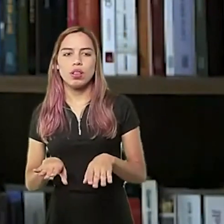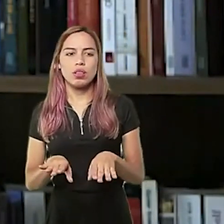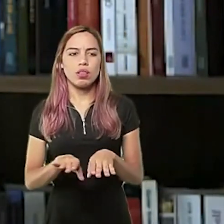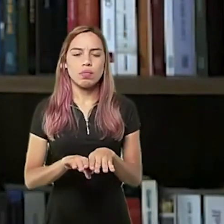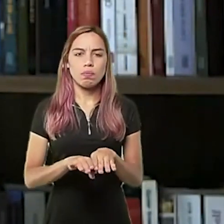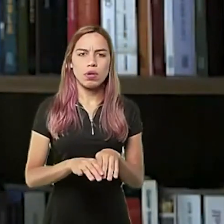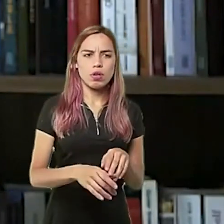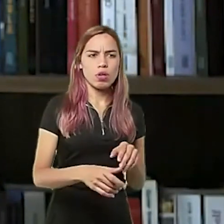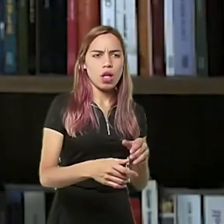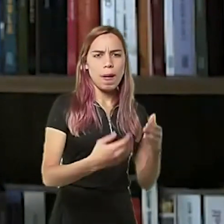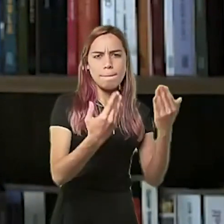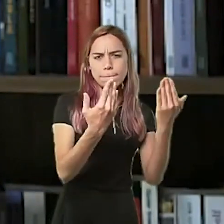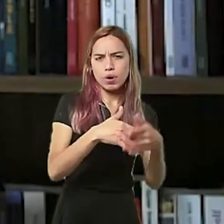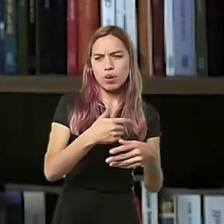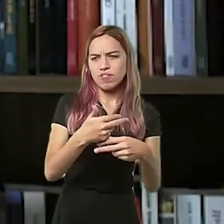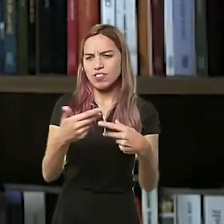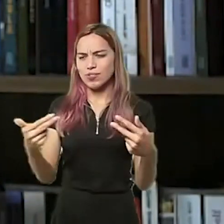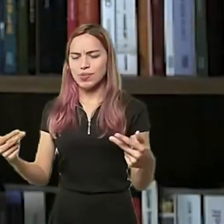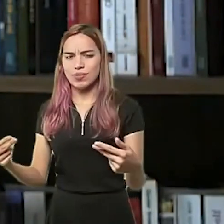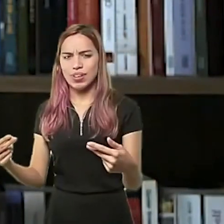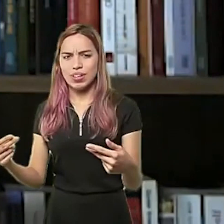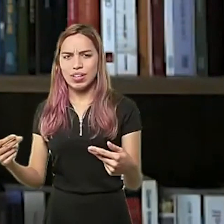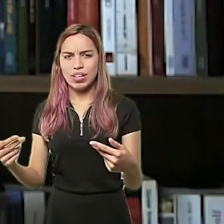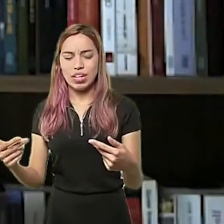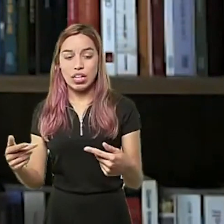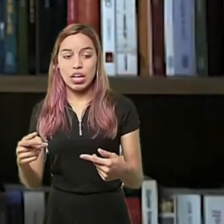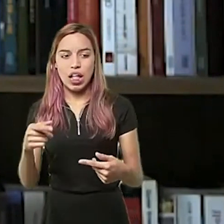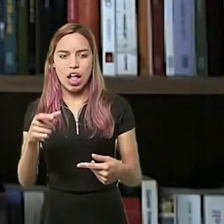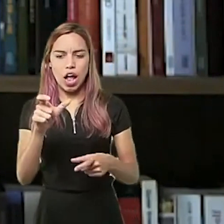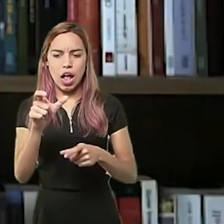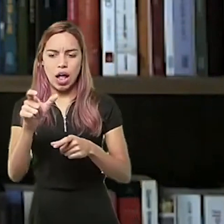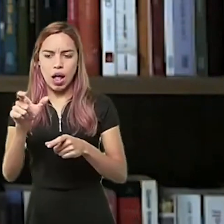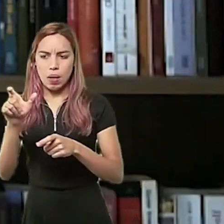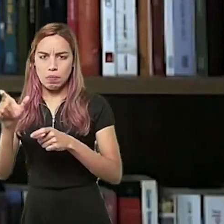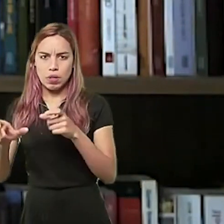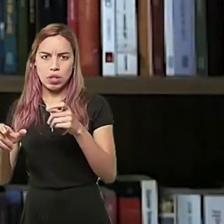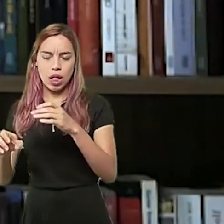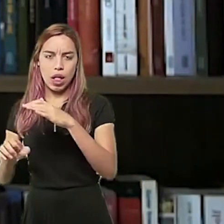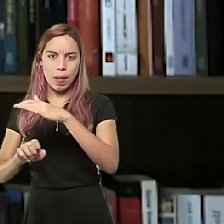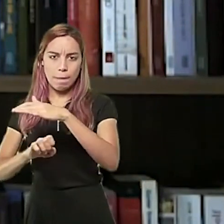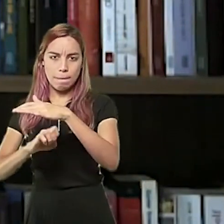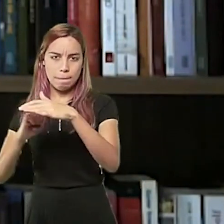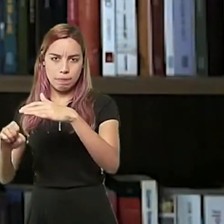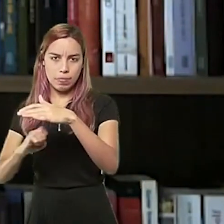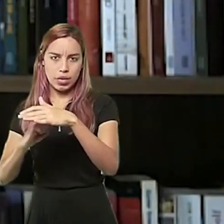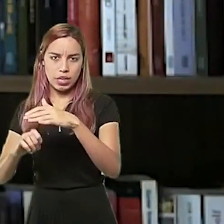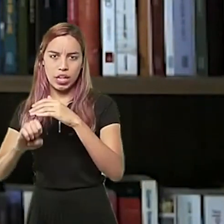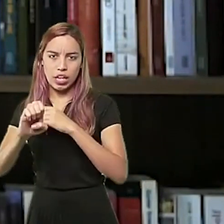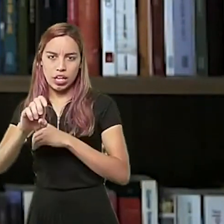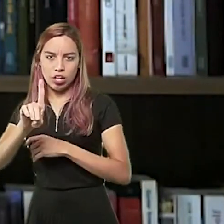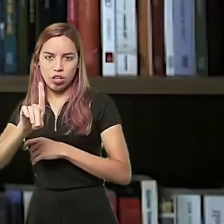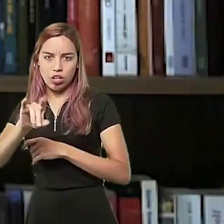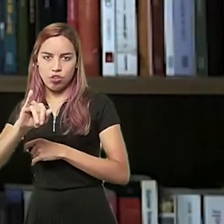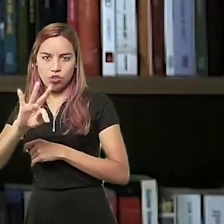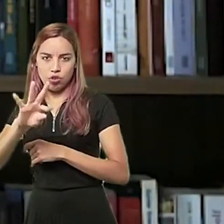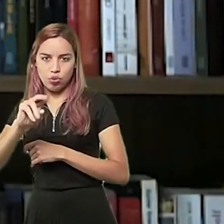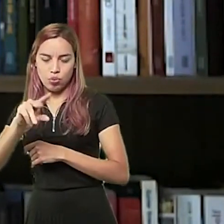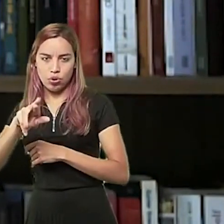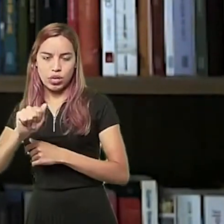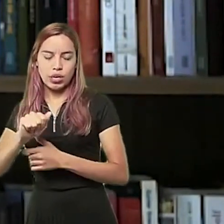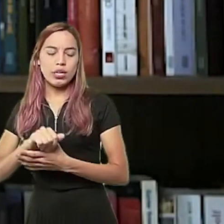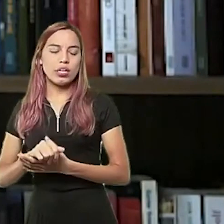tivesse mérito, e ser publicado. O bom desses concursos e prêmios é que geralmente a gente concorre de